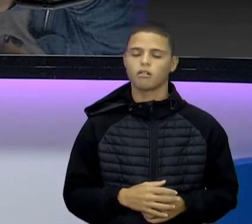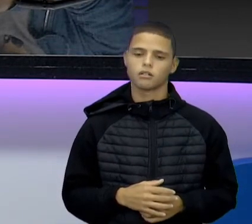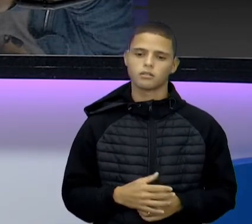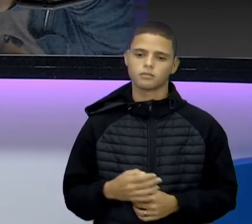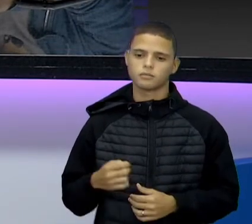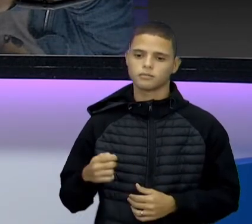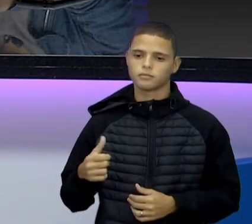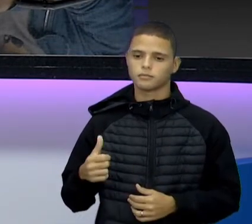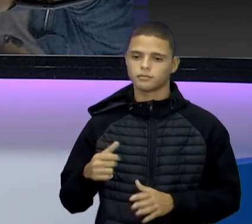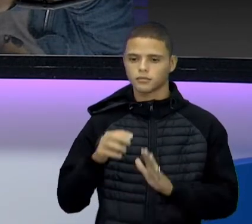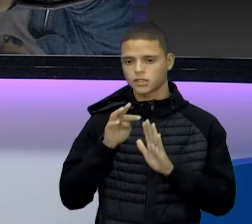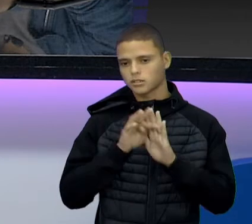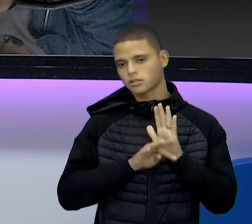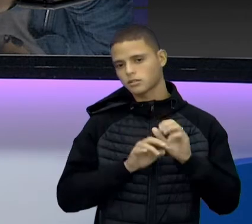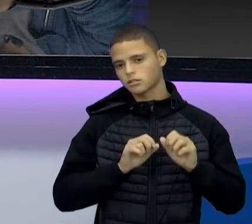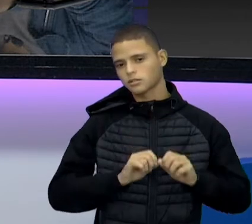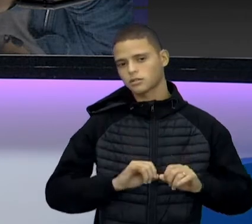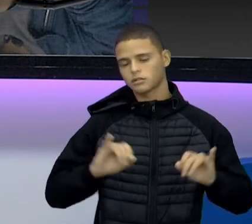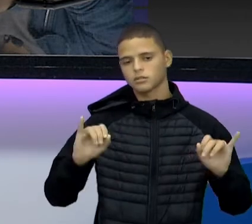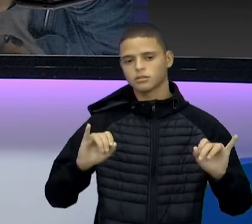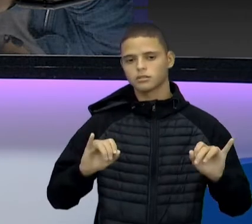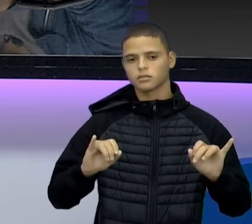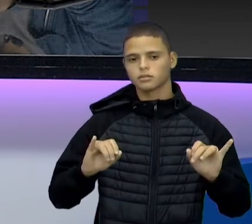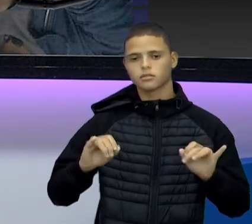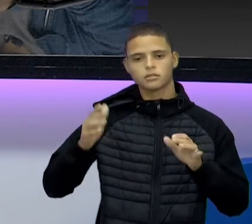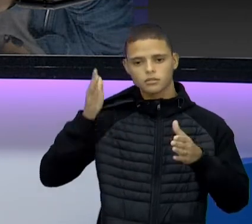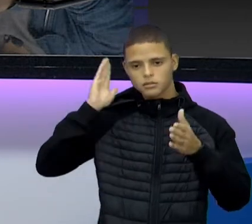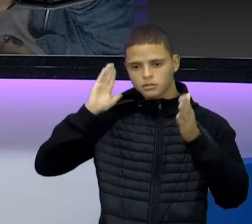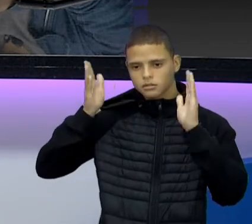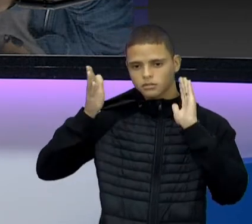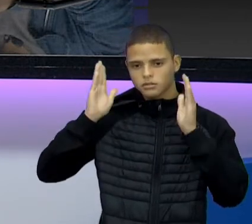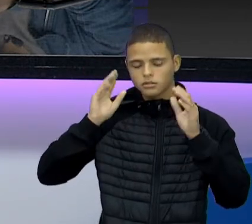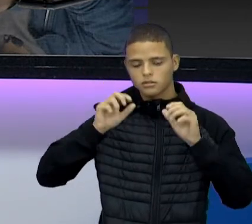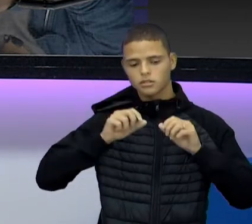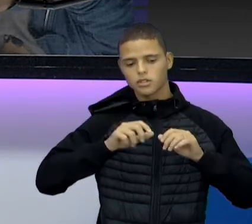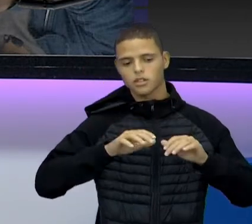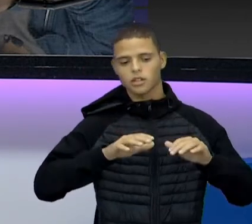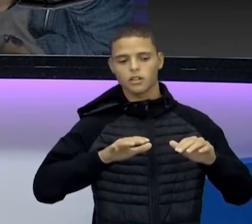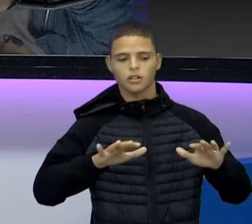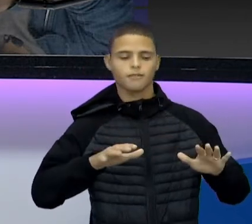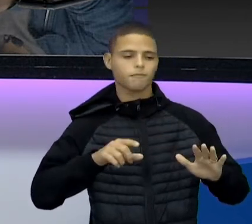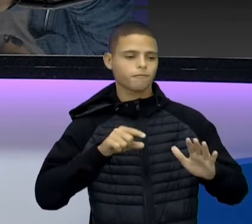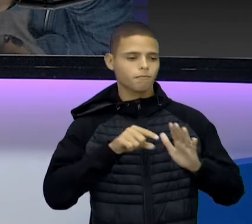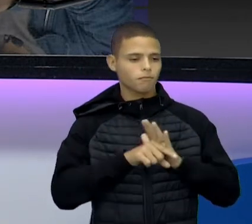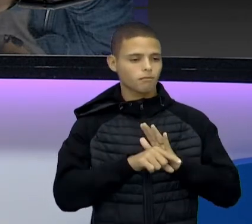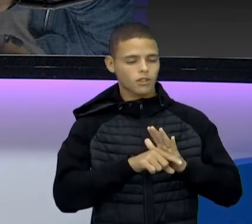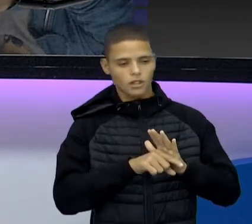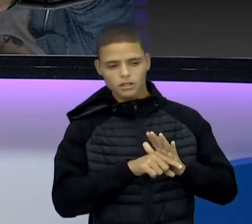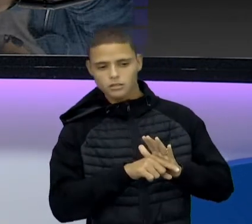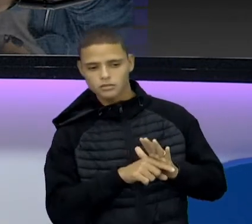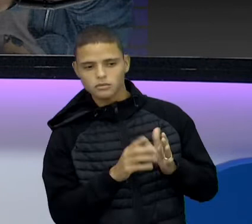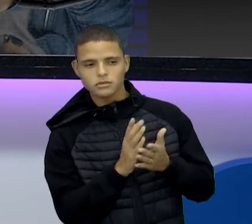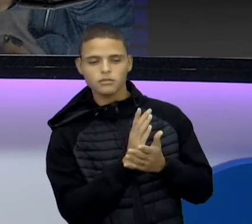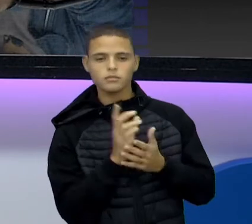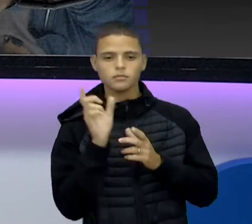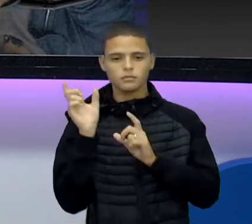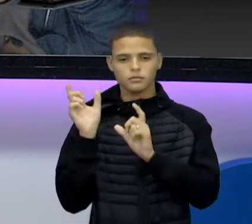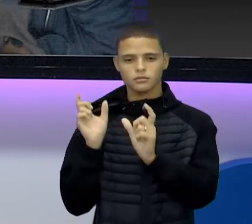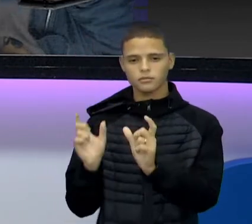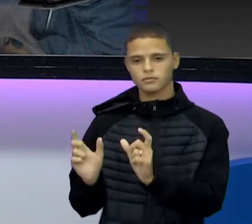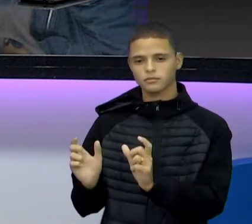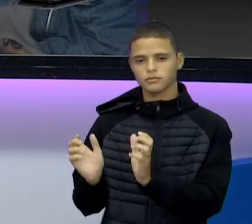Recentemente, um texto publicado por uma página no Facebook viralizou questionando a ligação de algumas palavras com a